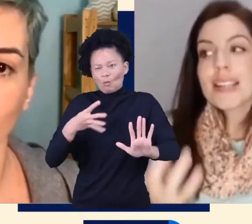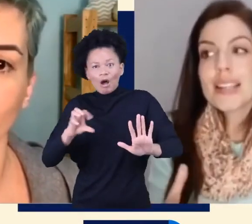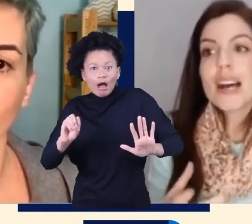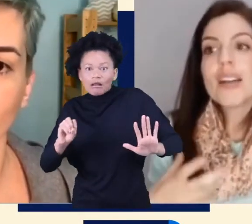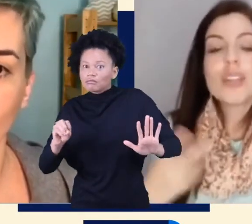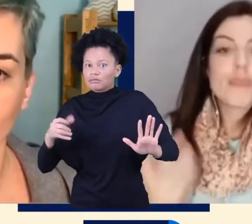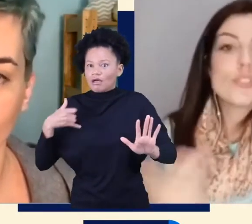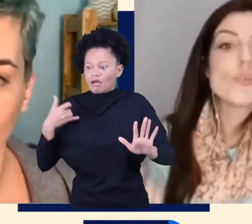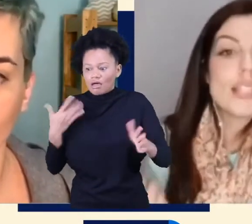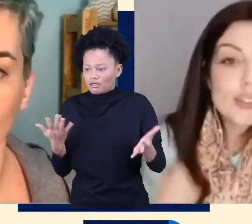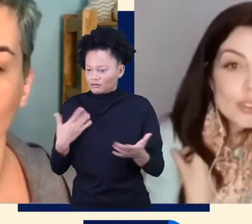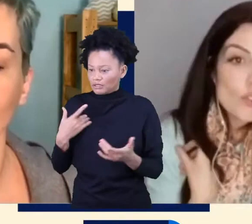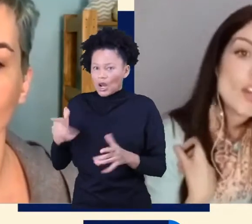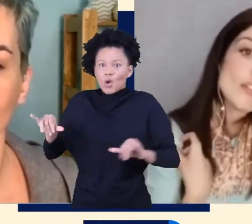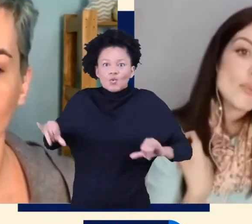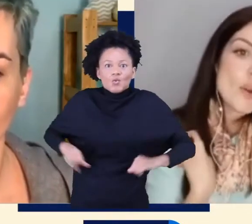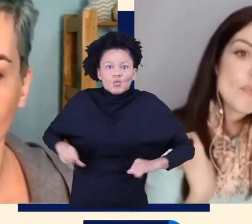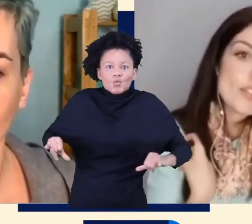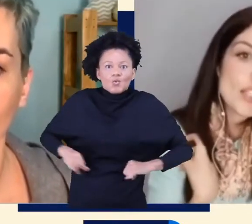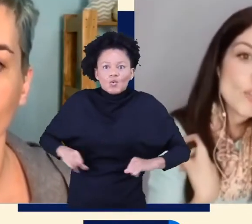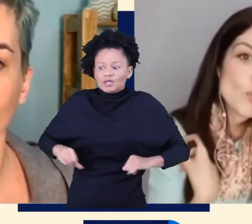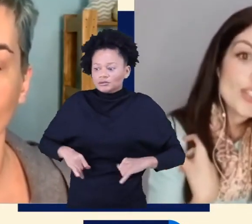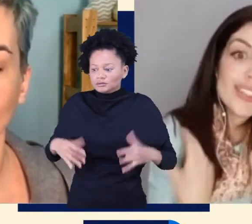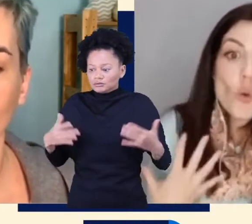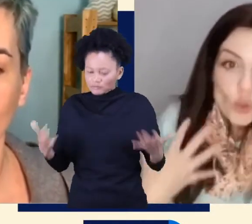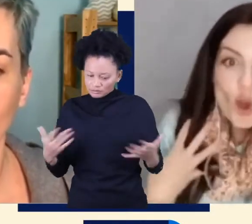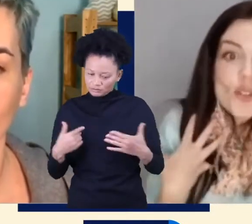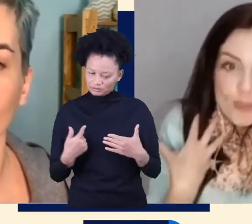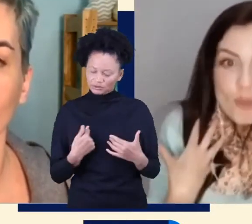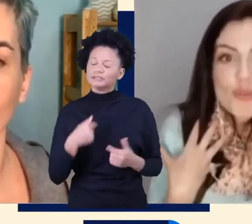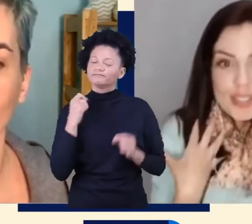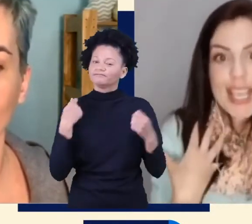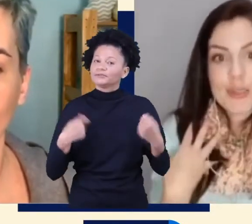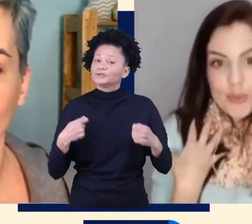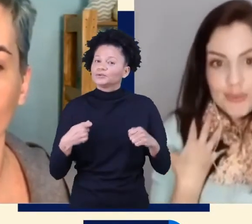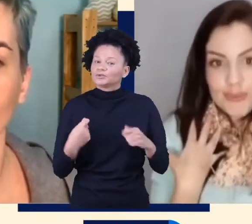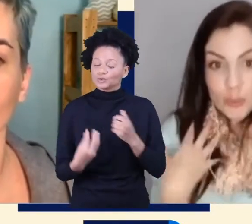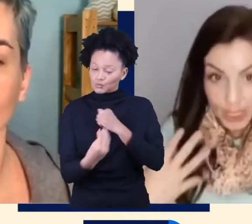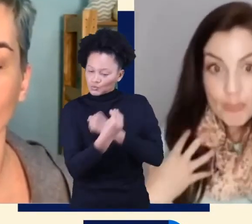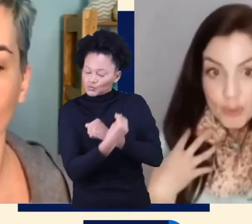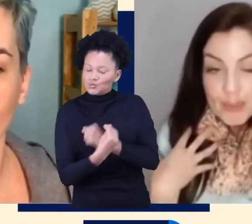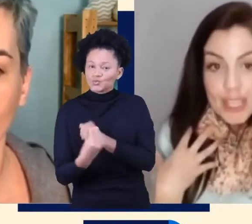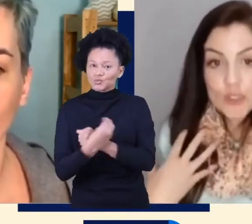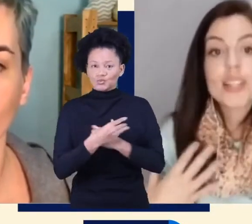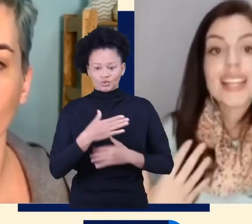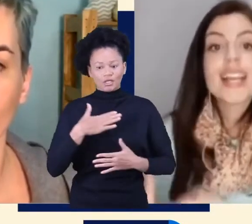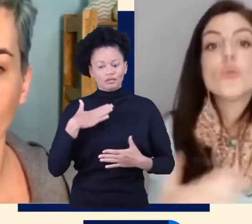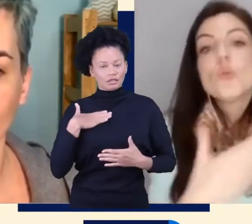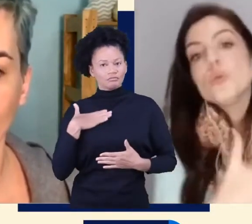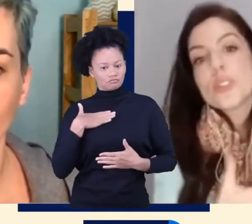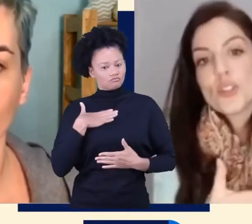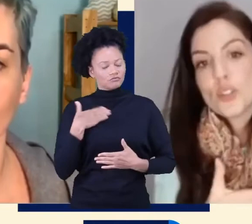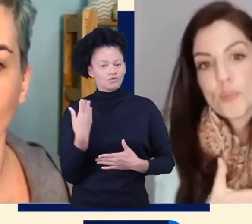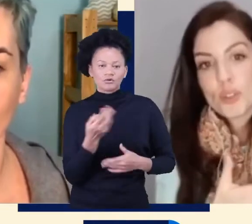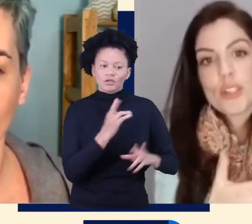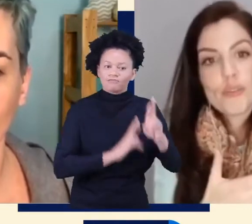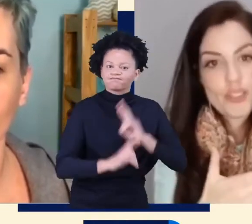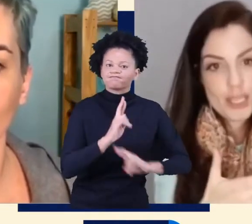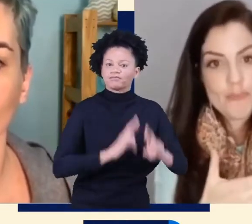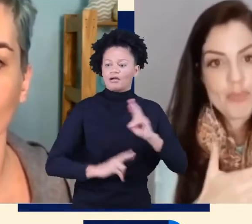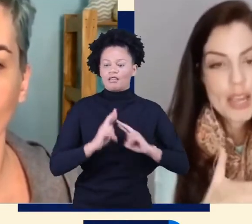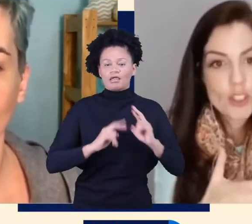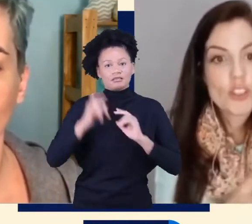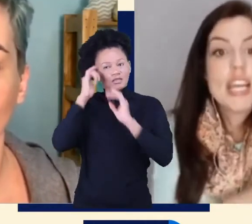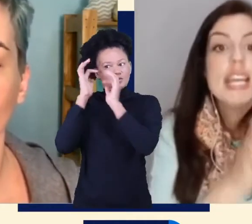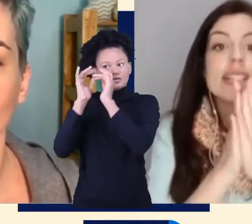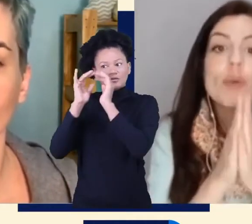e passa a ter mais cuidado nas nossas próprias relações e com o nosso próprio cérebro. Porque é problemático até adulto assistir